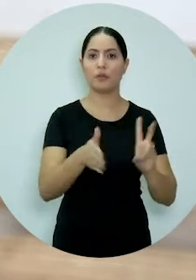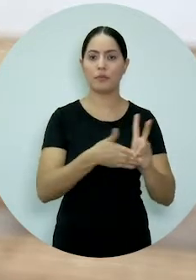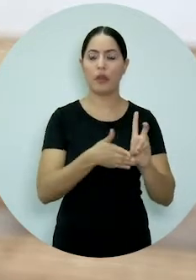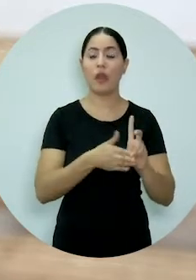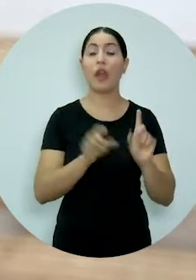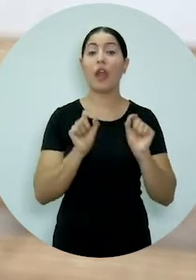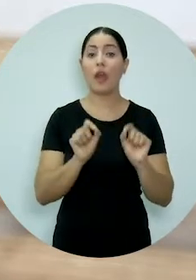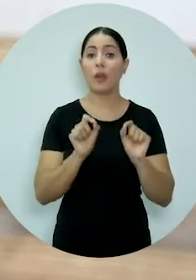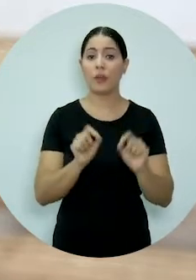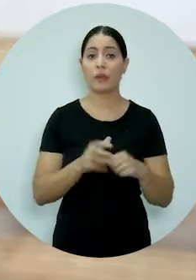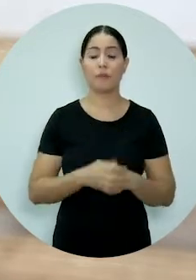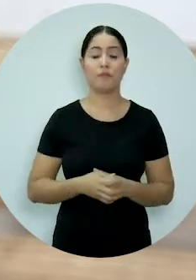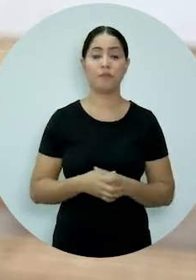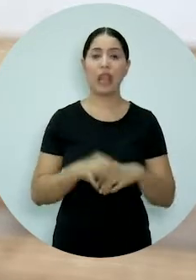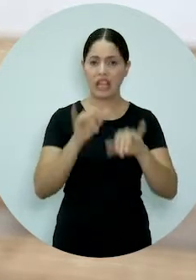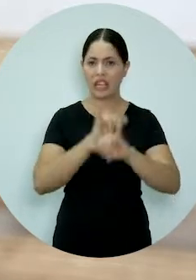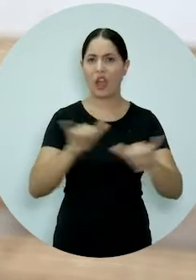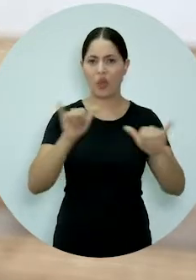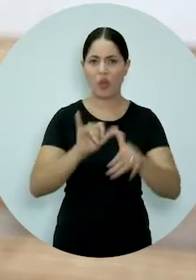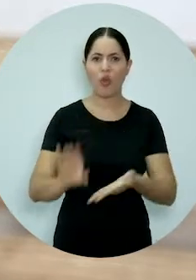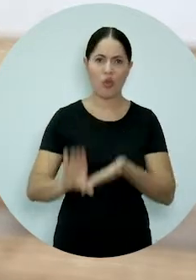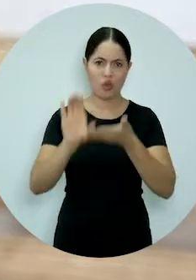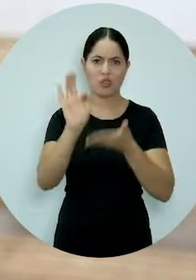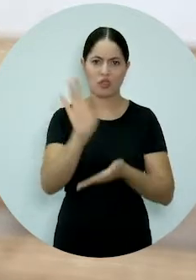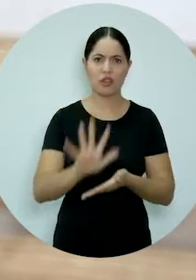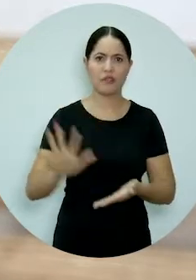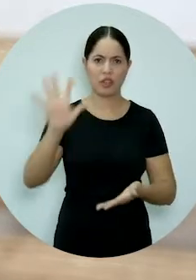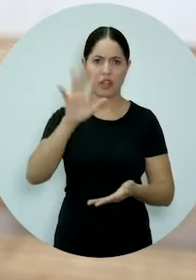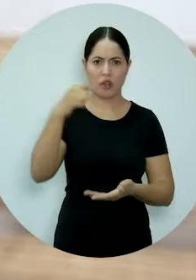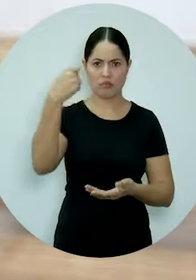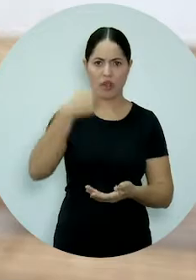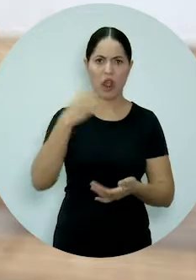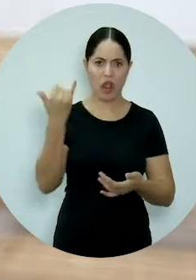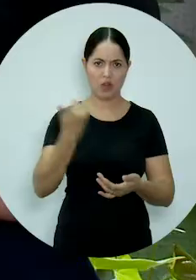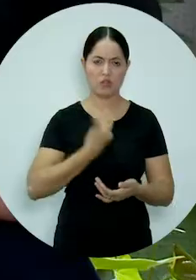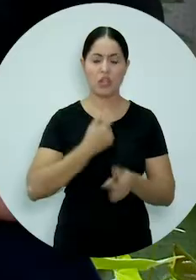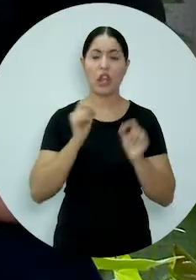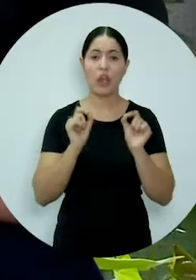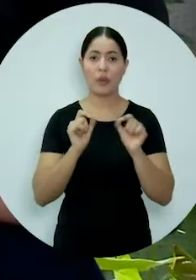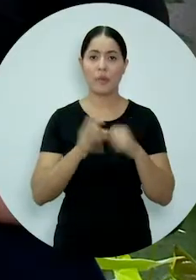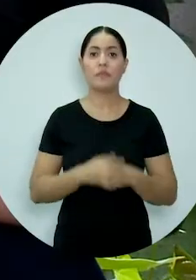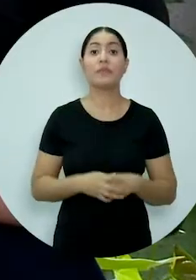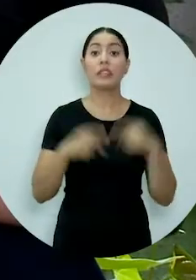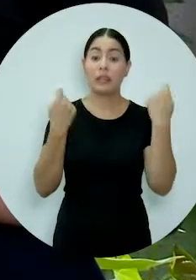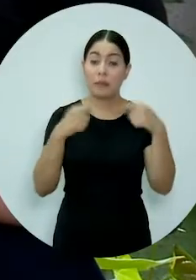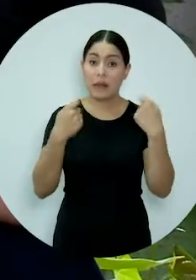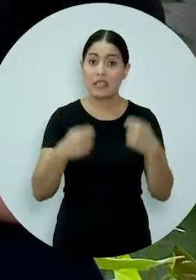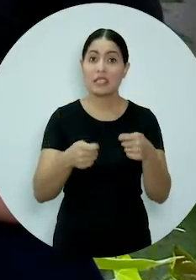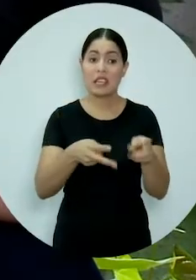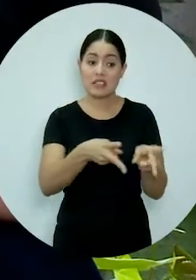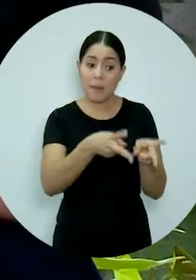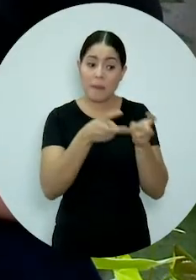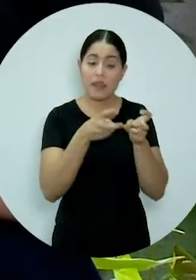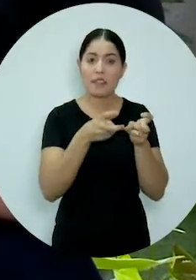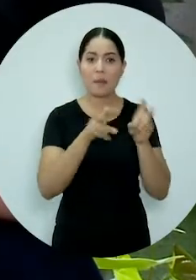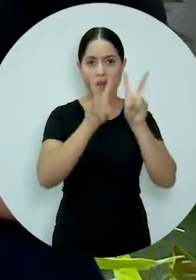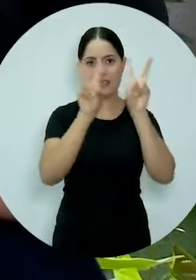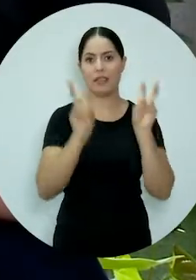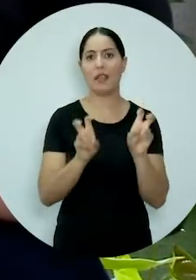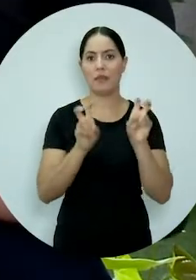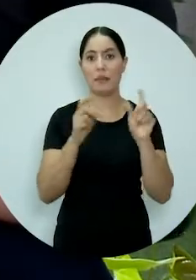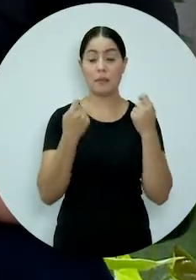Povos Indígenas tem, e esse é um indicativo que o Conselho Federal nos impõe, é manter a atenção sobre o tema